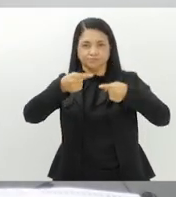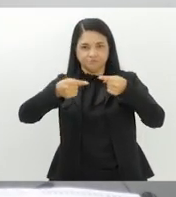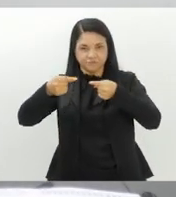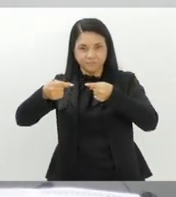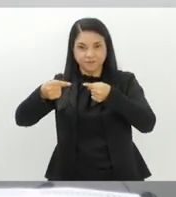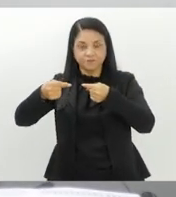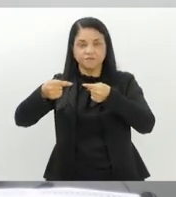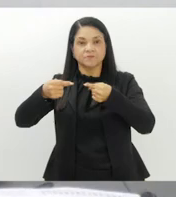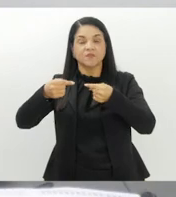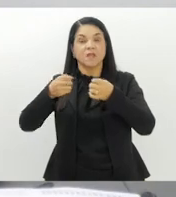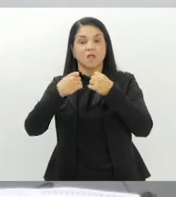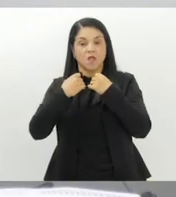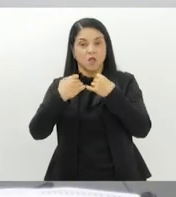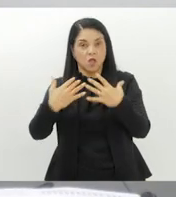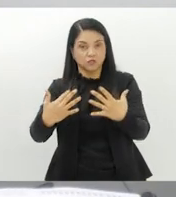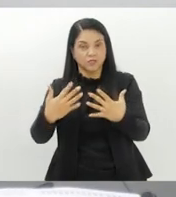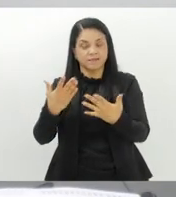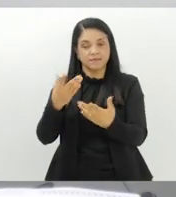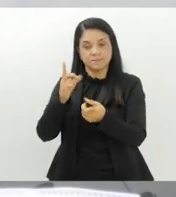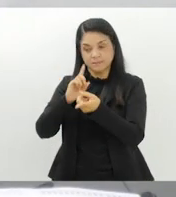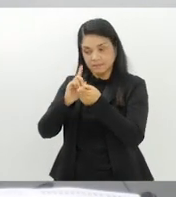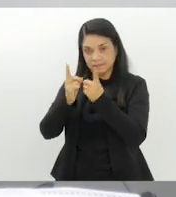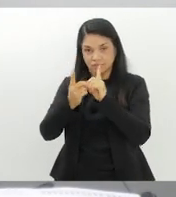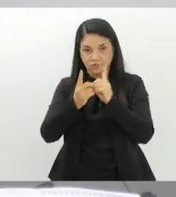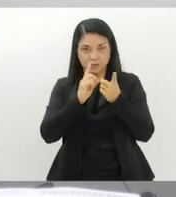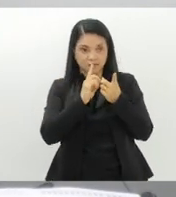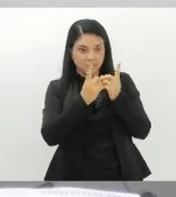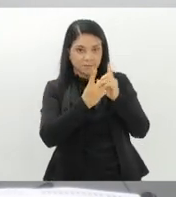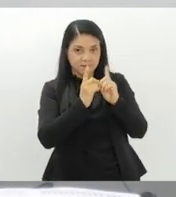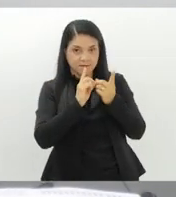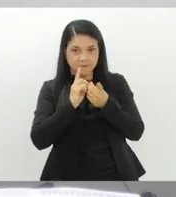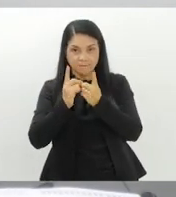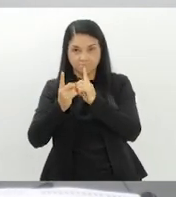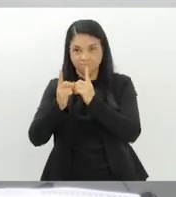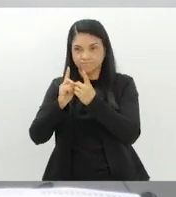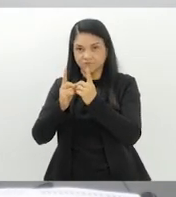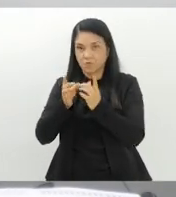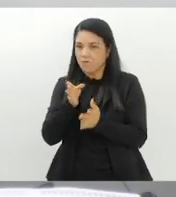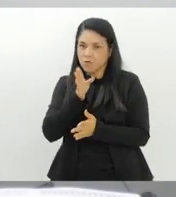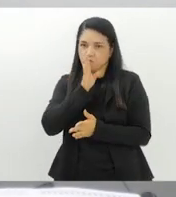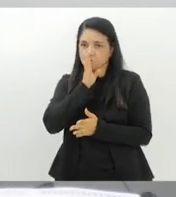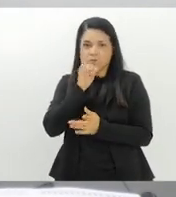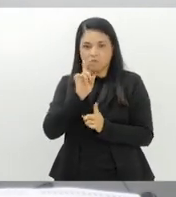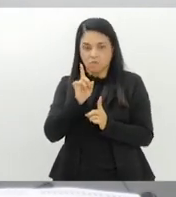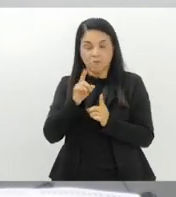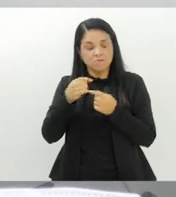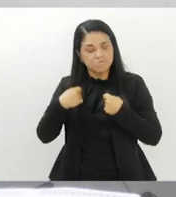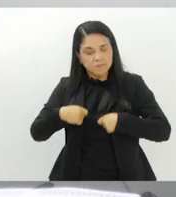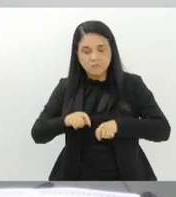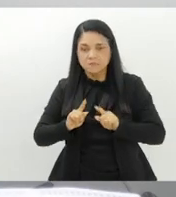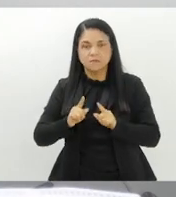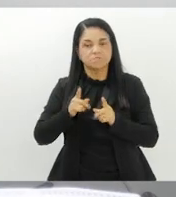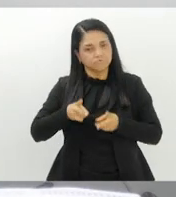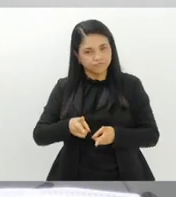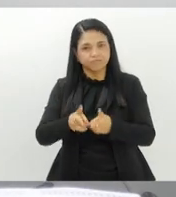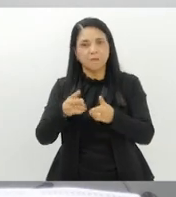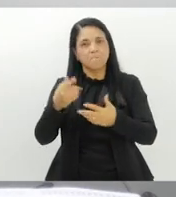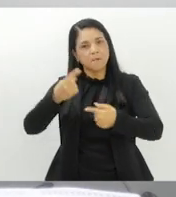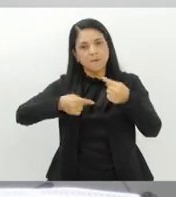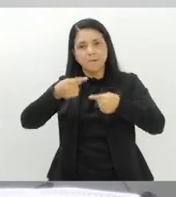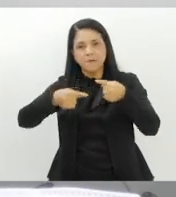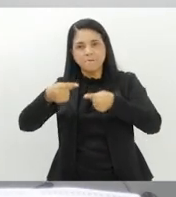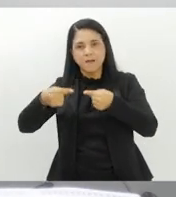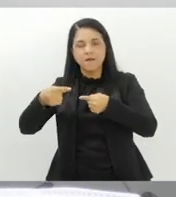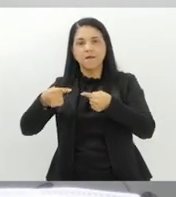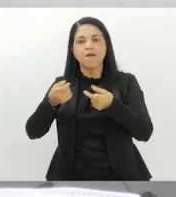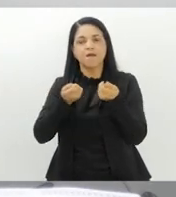a audiência pública dinâmica não é que você fala e fica quieto o resto do tempo, quer dizer, tem ida e volta. Por isso, até a gente economizando